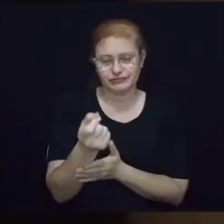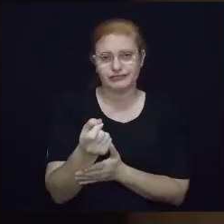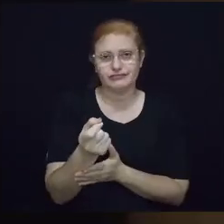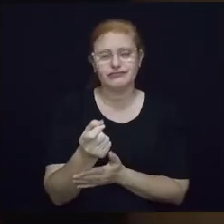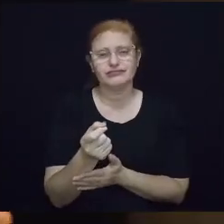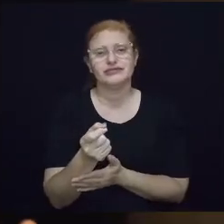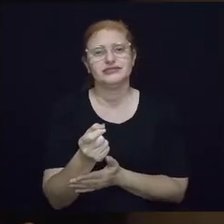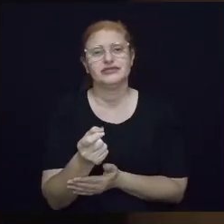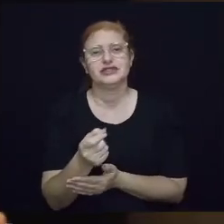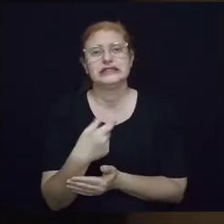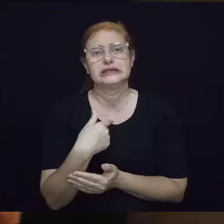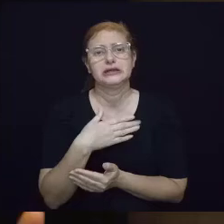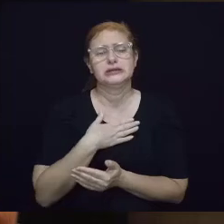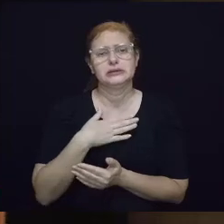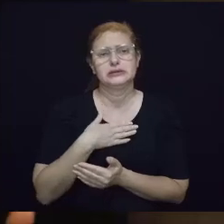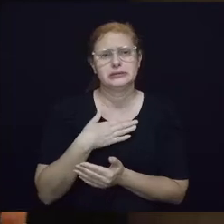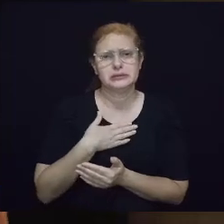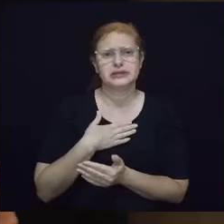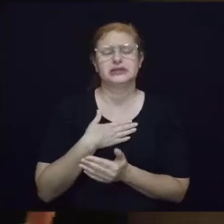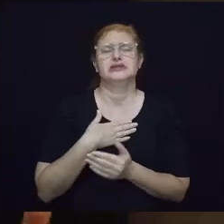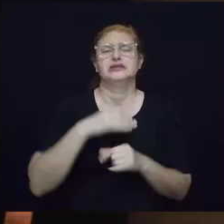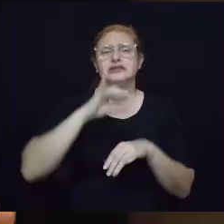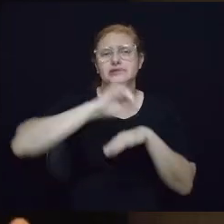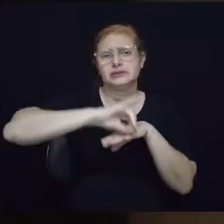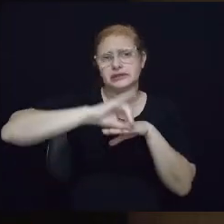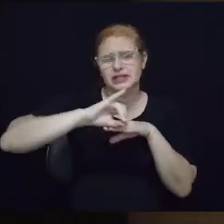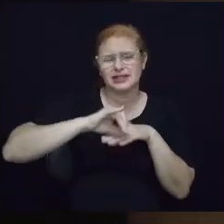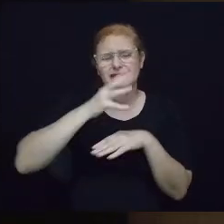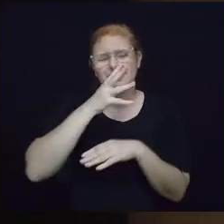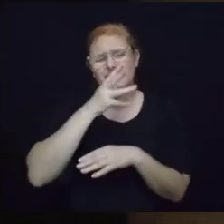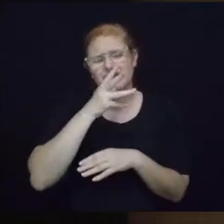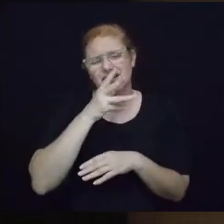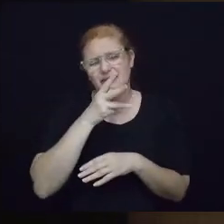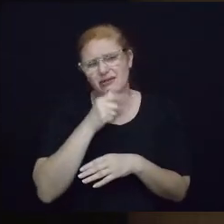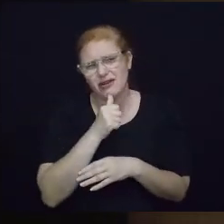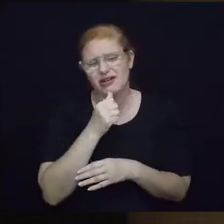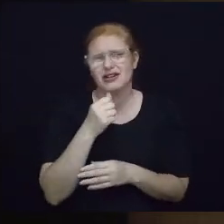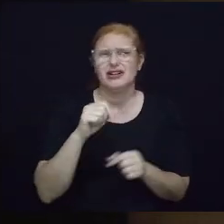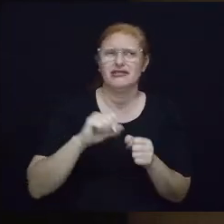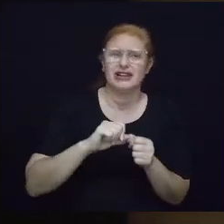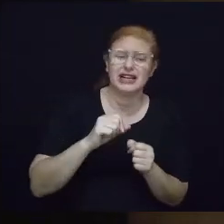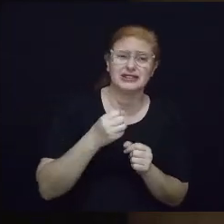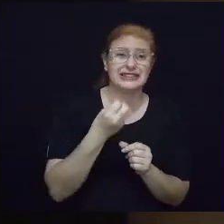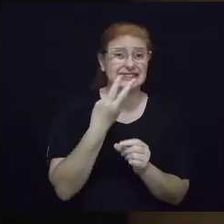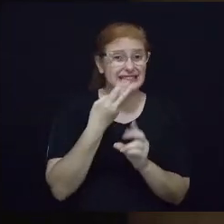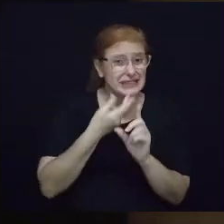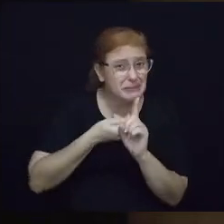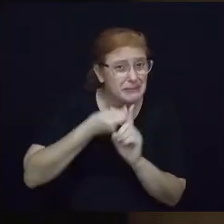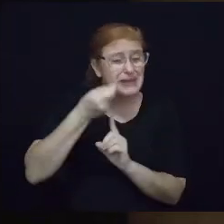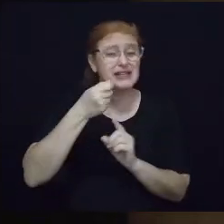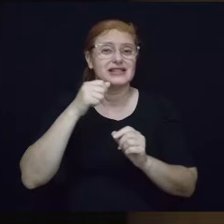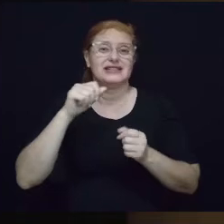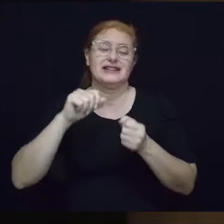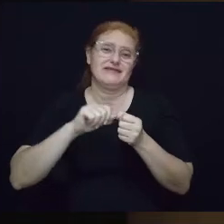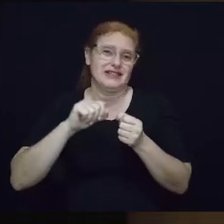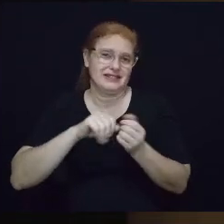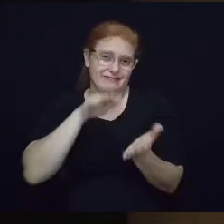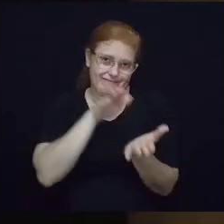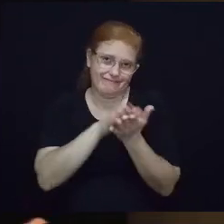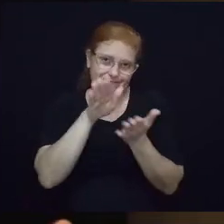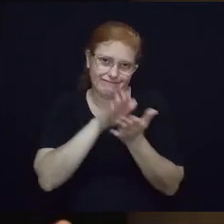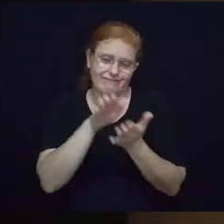E a minha execução, a execução das minhas peças, como eu falei, é demorada, assim, são 3 meses, 4 meses, às vezes, então, no